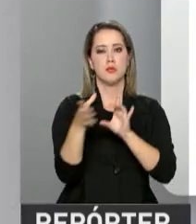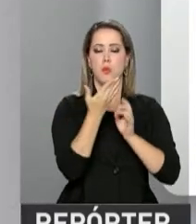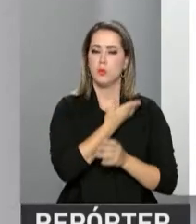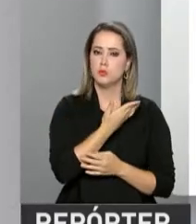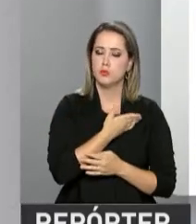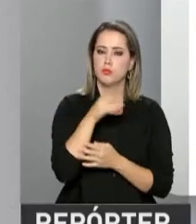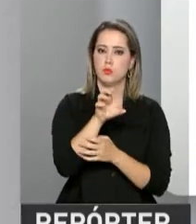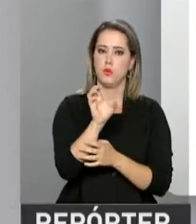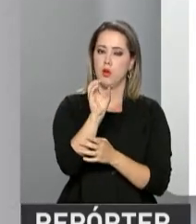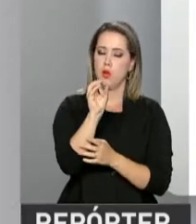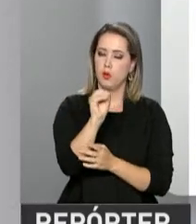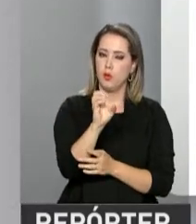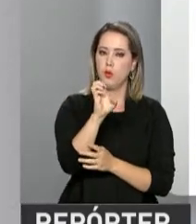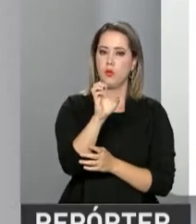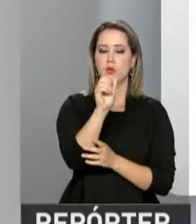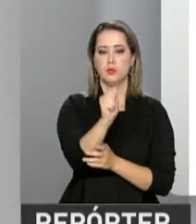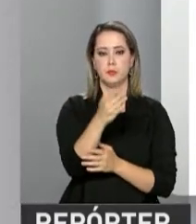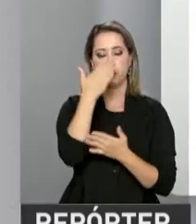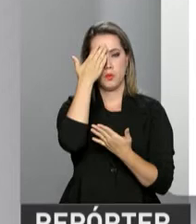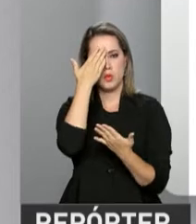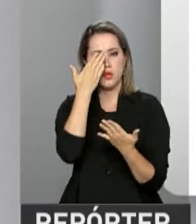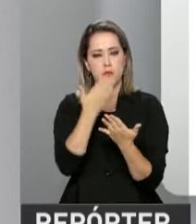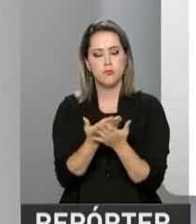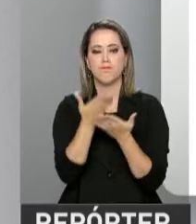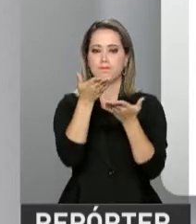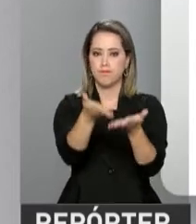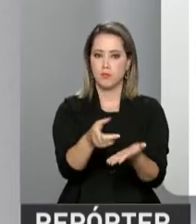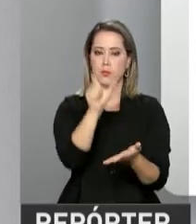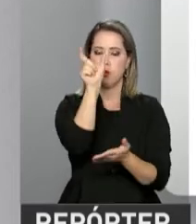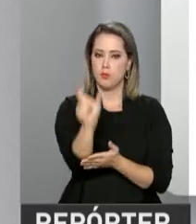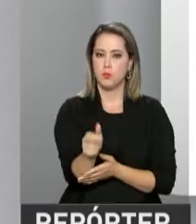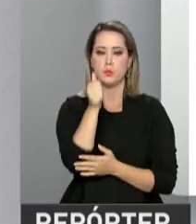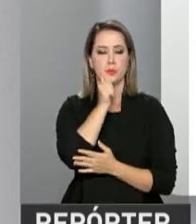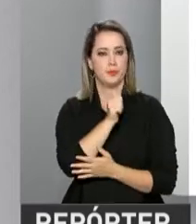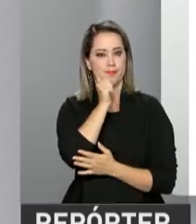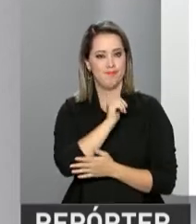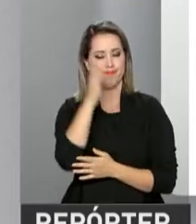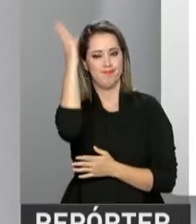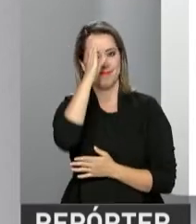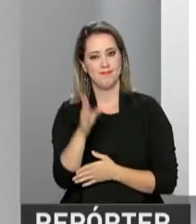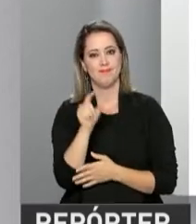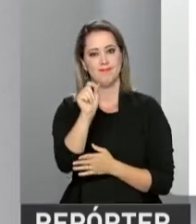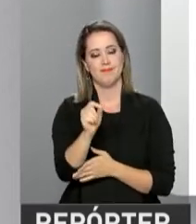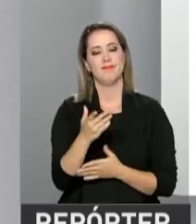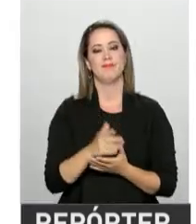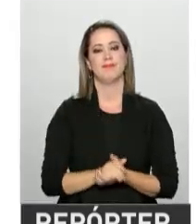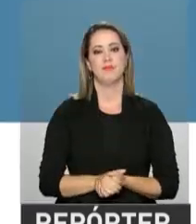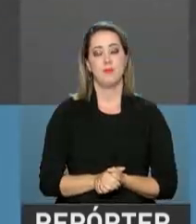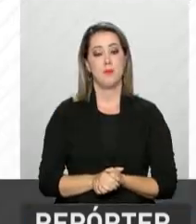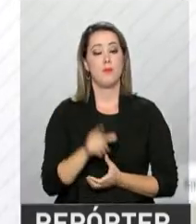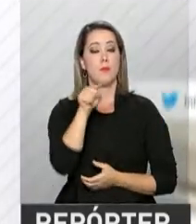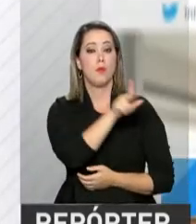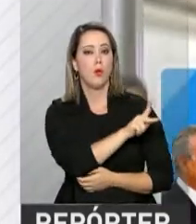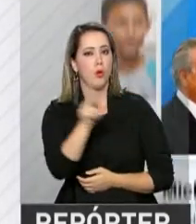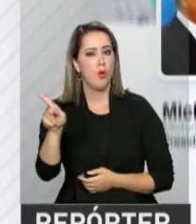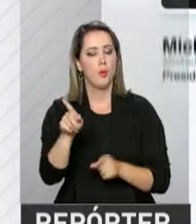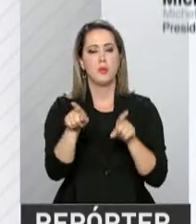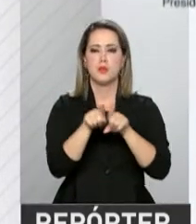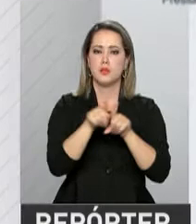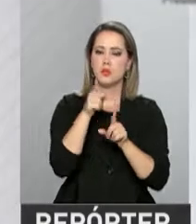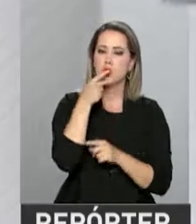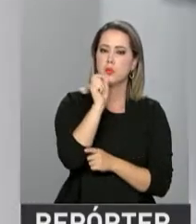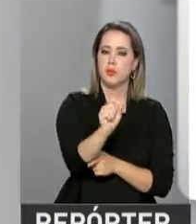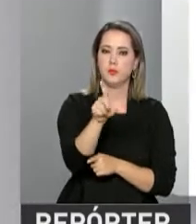americanos pela confiança depositada na candidata brasileira e no brasil o presidente ainda disse